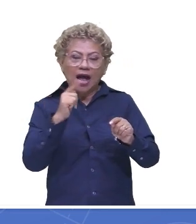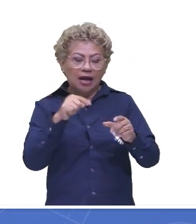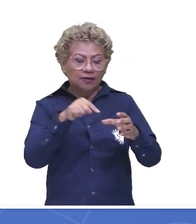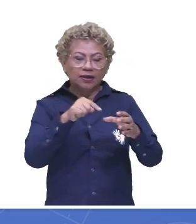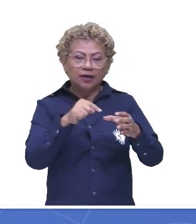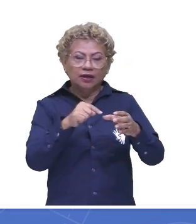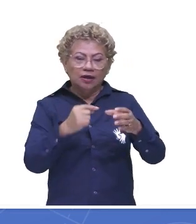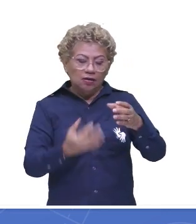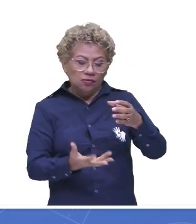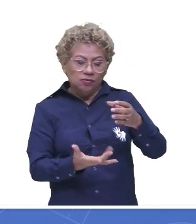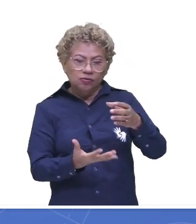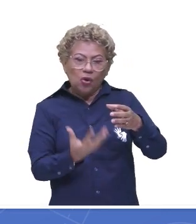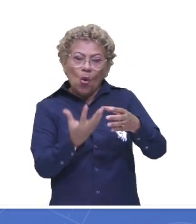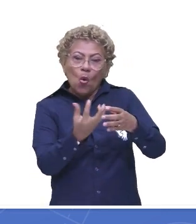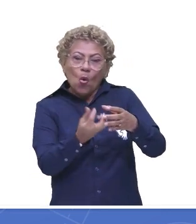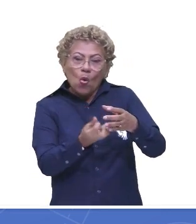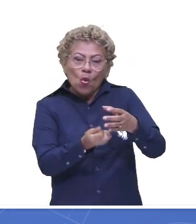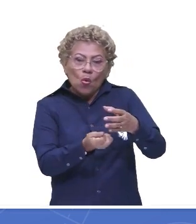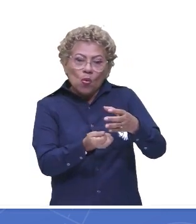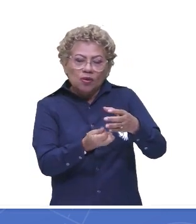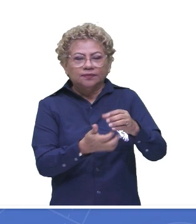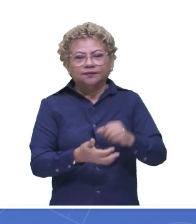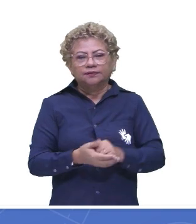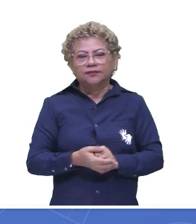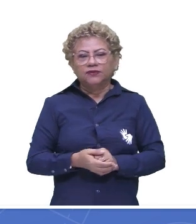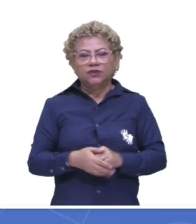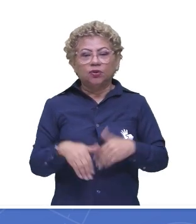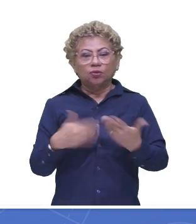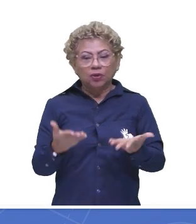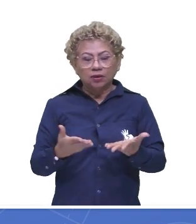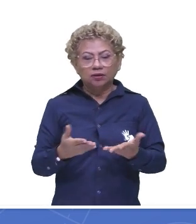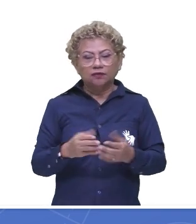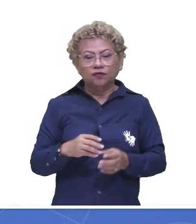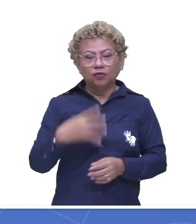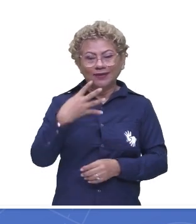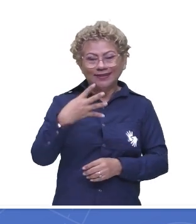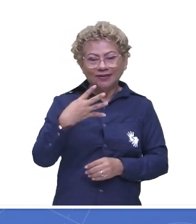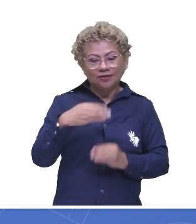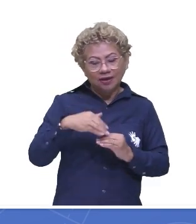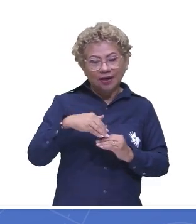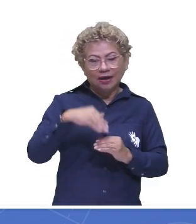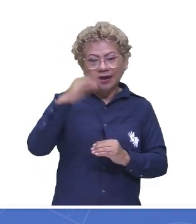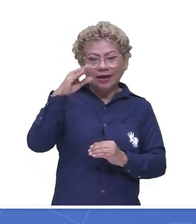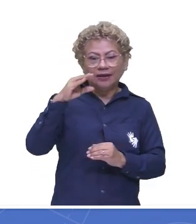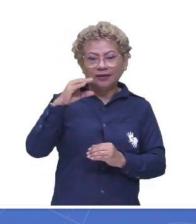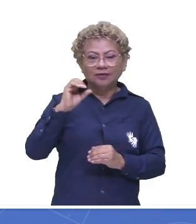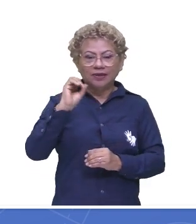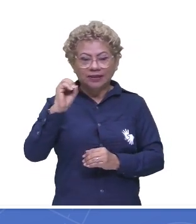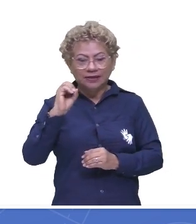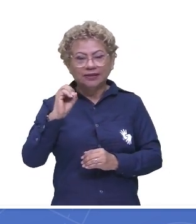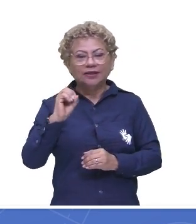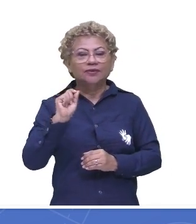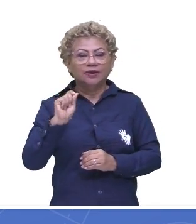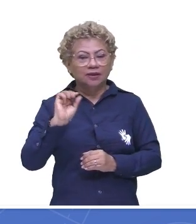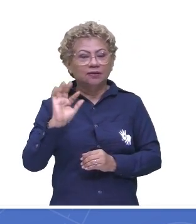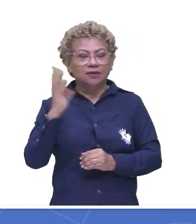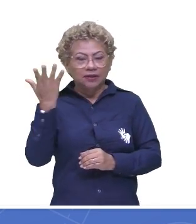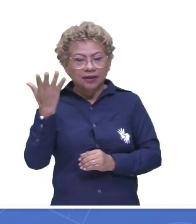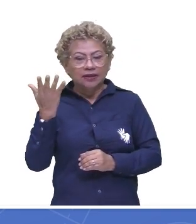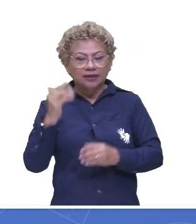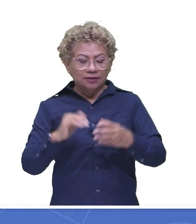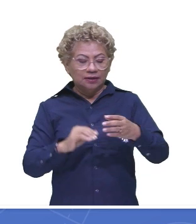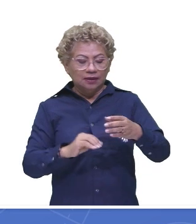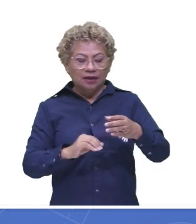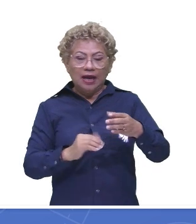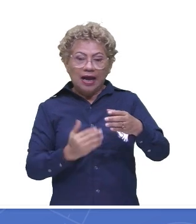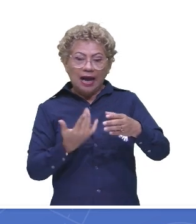tá certo? E quando eu vou de 4 para 0 graus Celsius, a água aumenta de volume, tá certo? Por isso